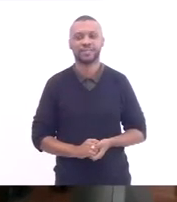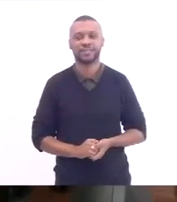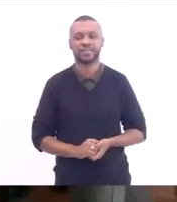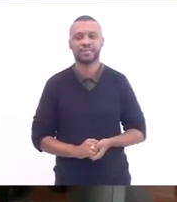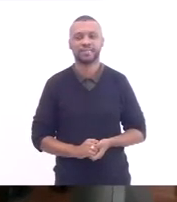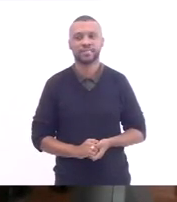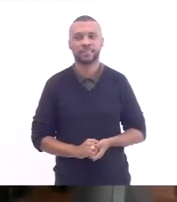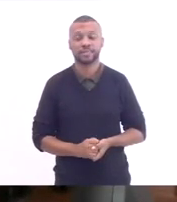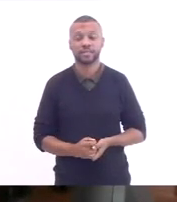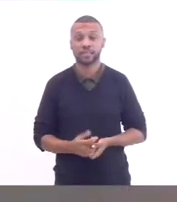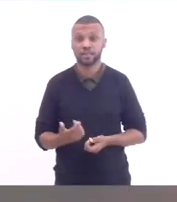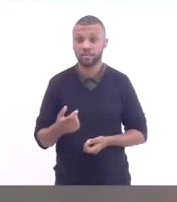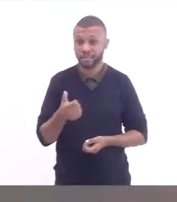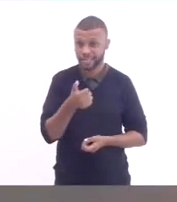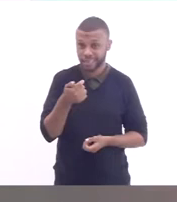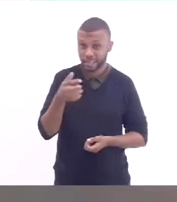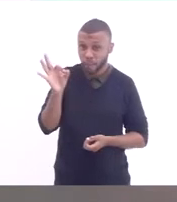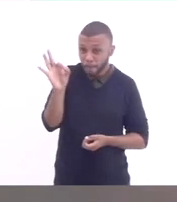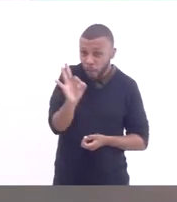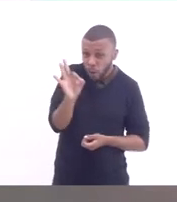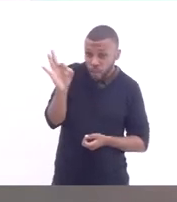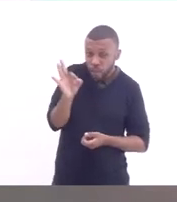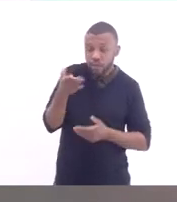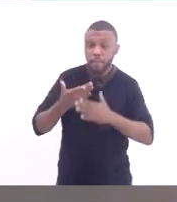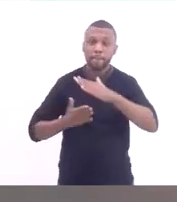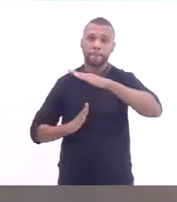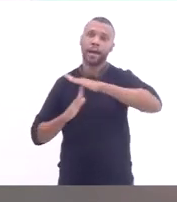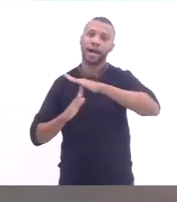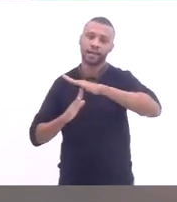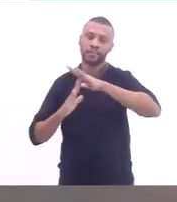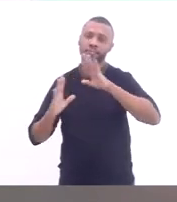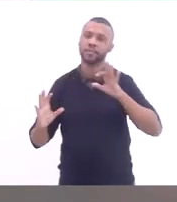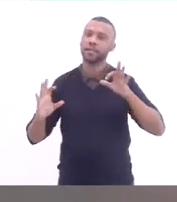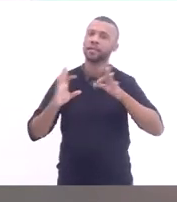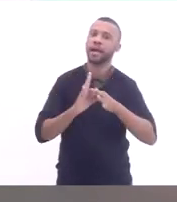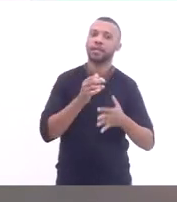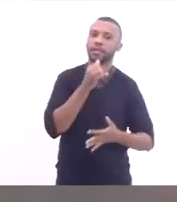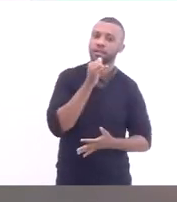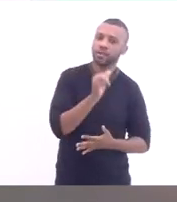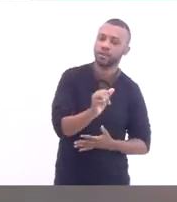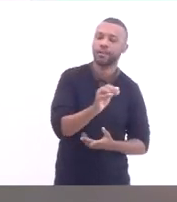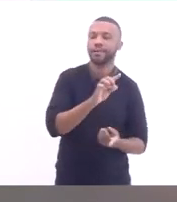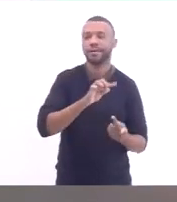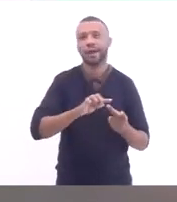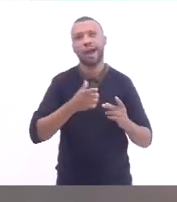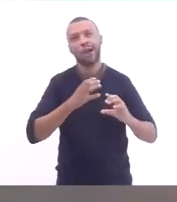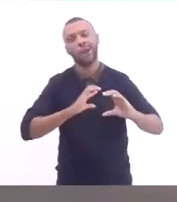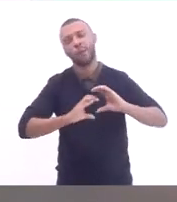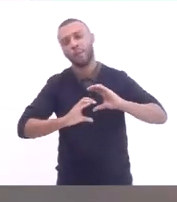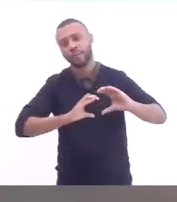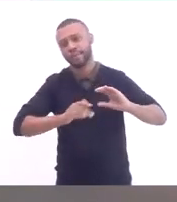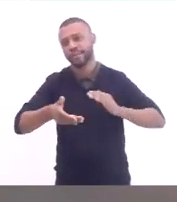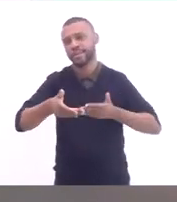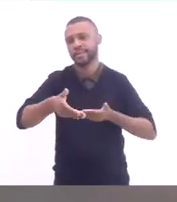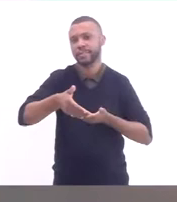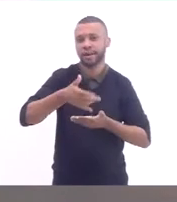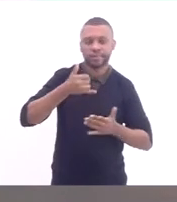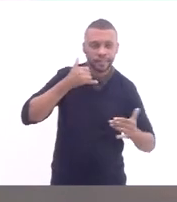Alíquota máxima de 17%, a incidir sobre energia, telecomunicações e